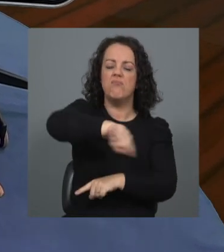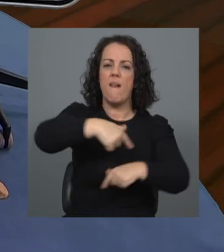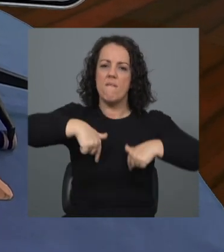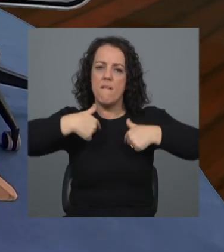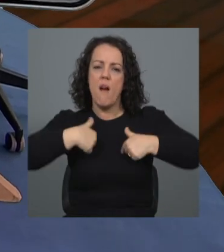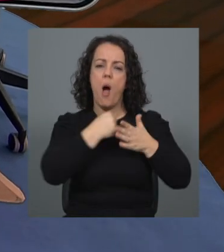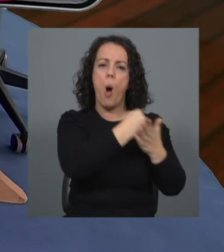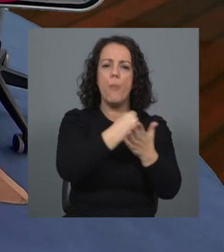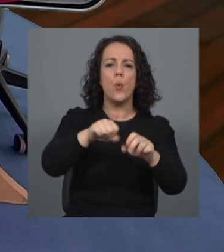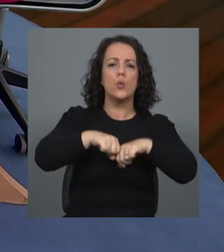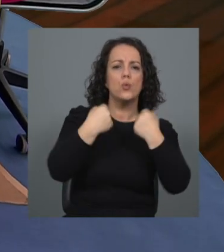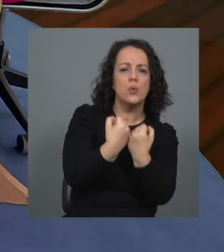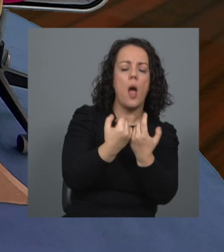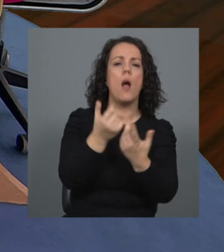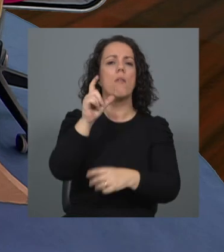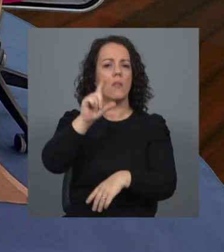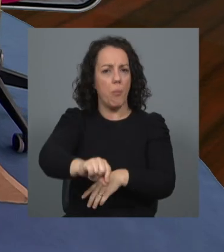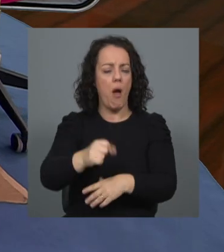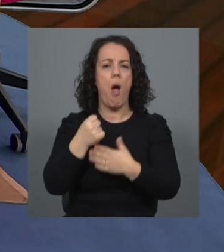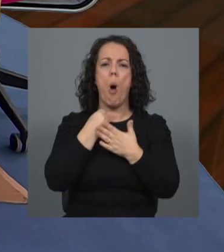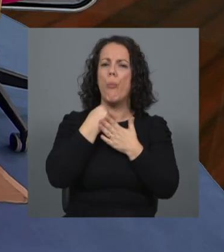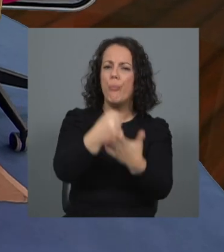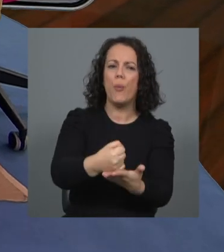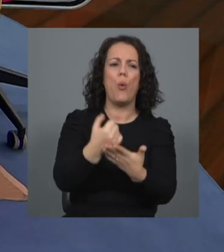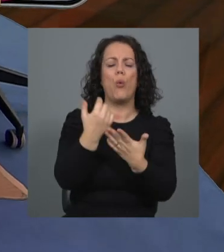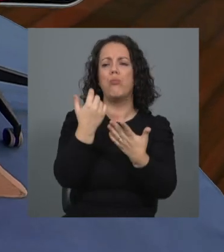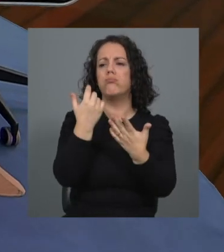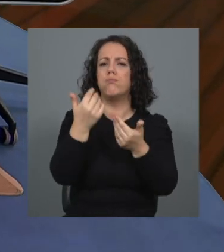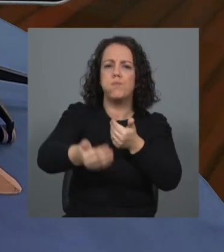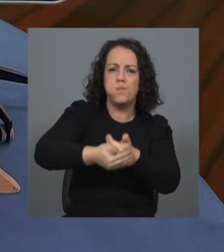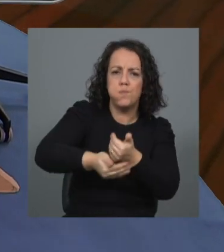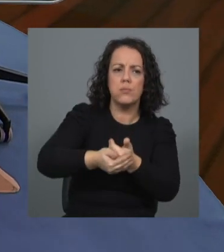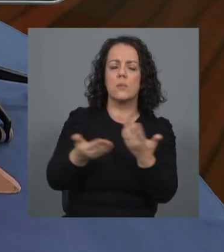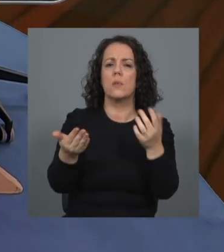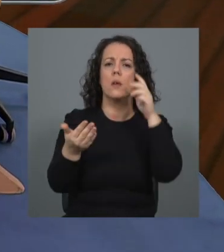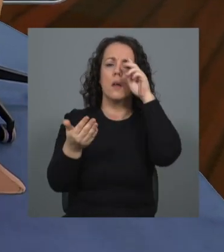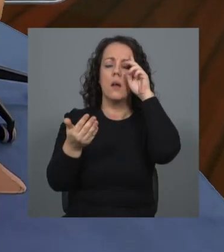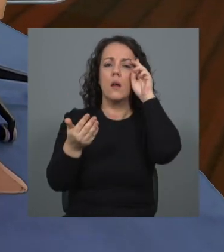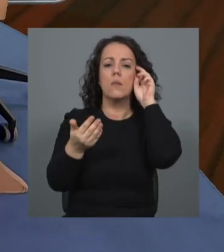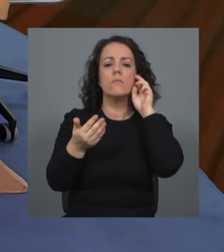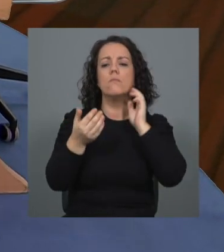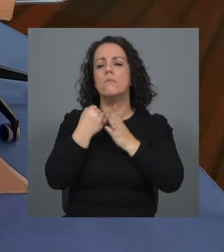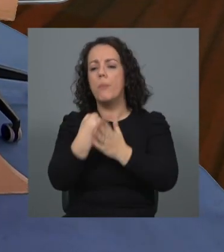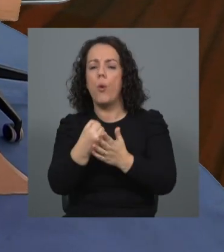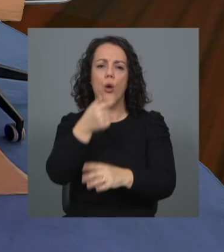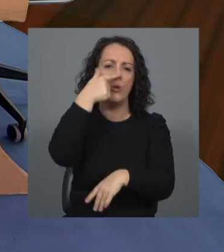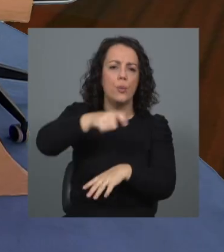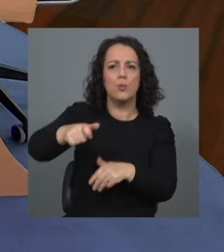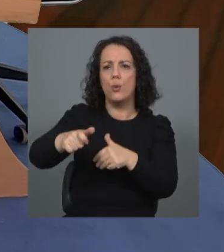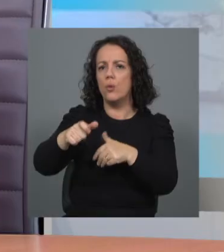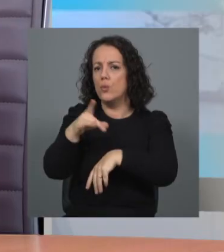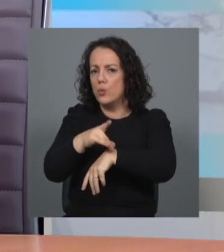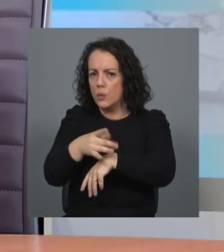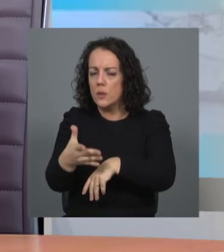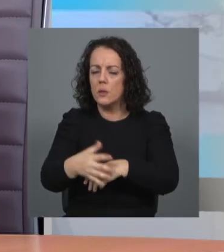até da assistência, seja a idosos, seja a doentes. Nessas